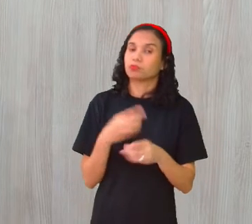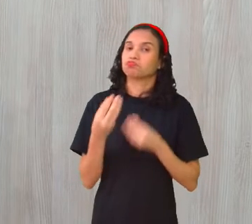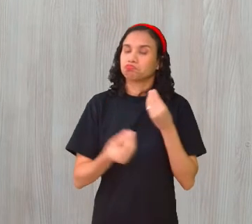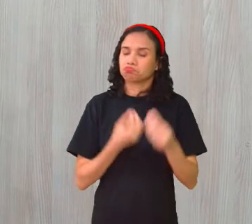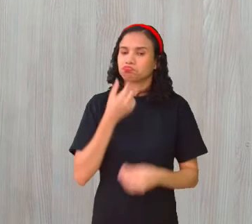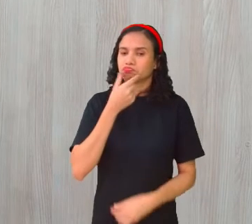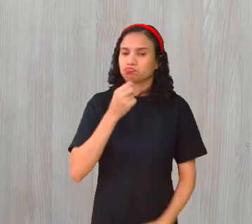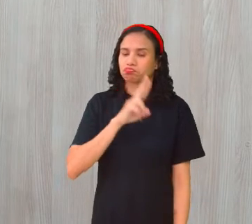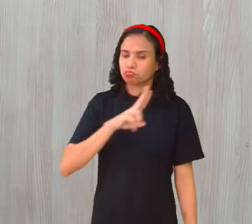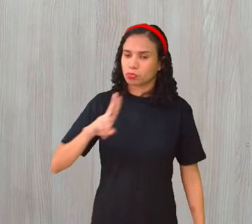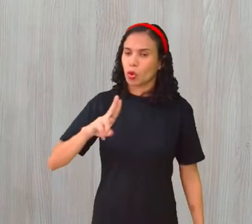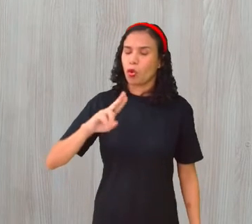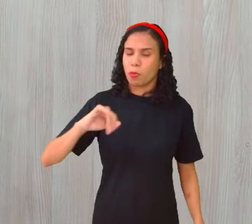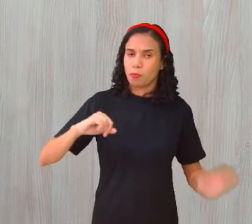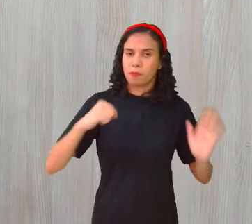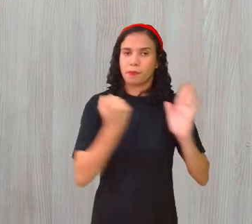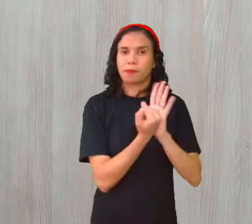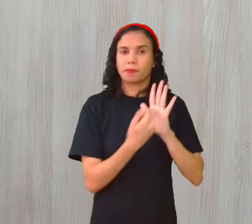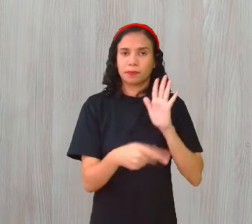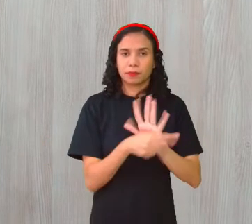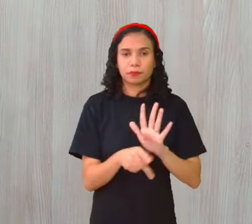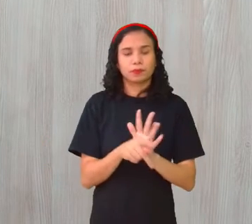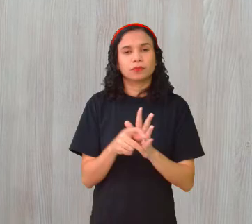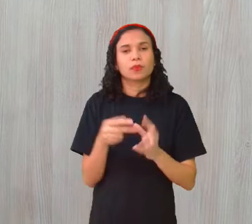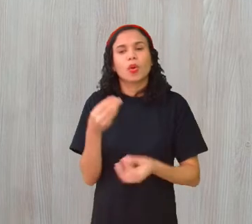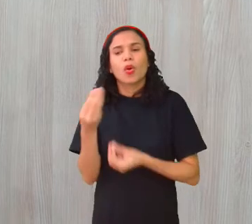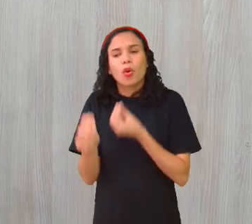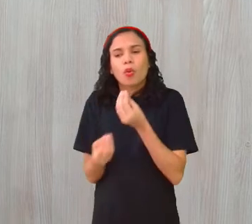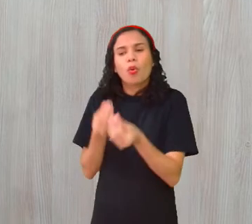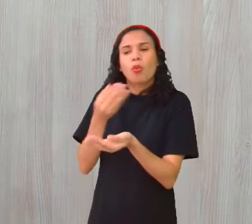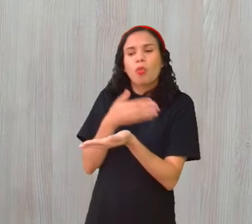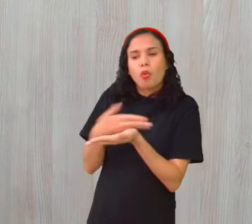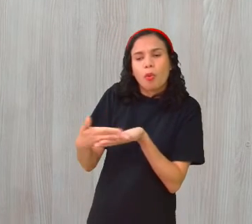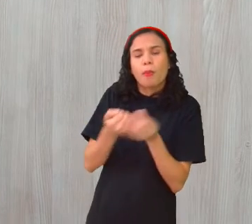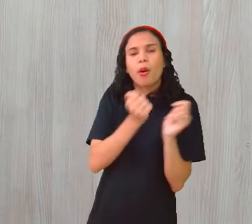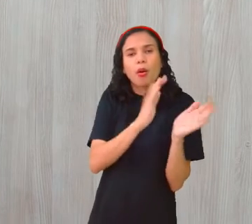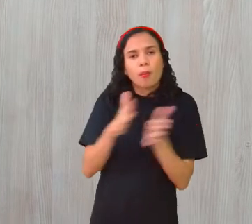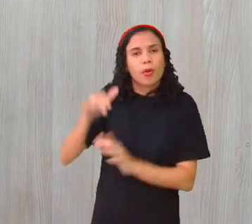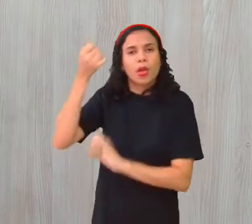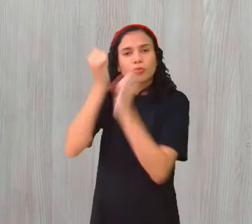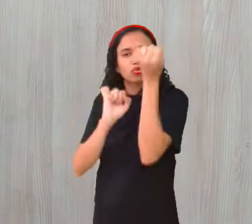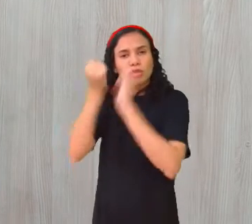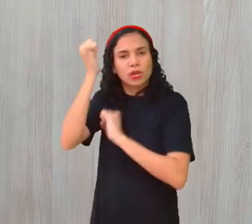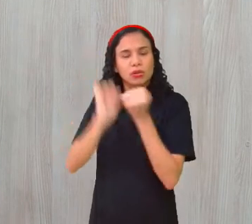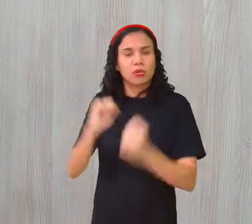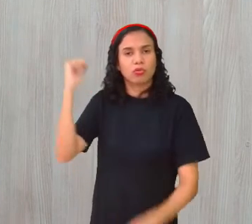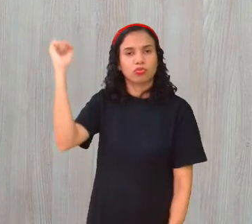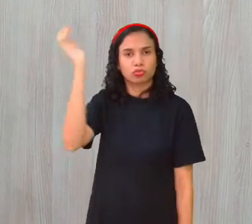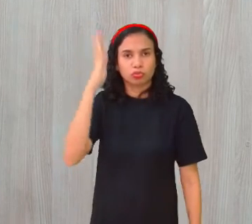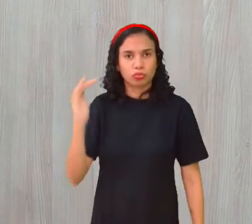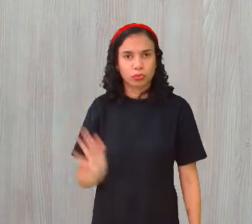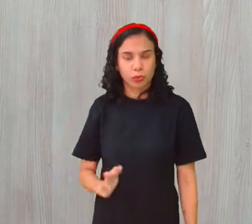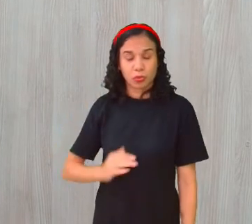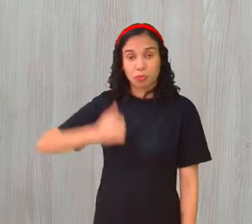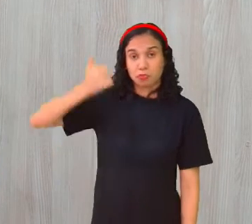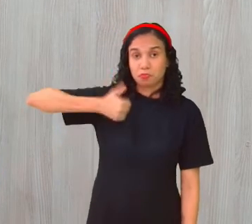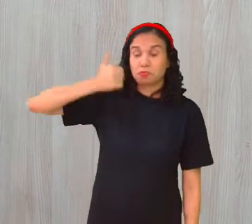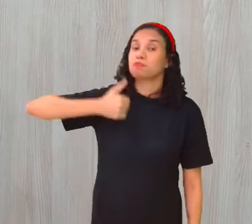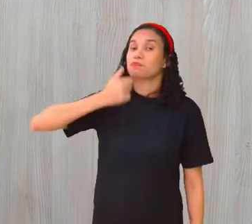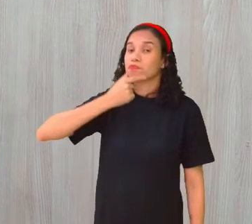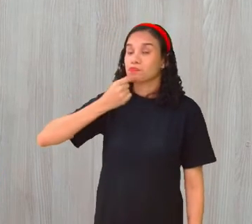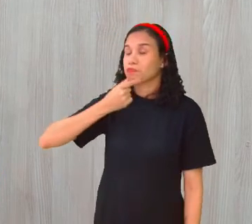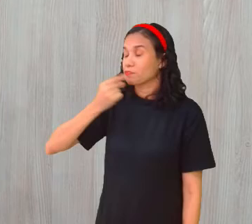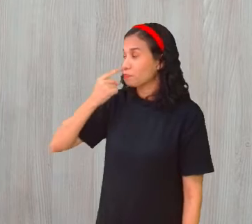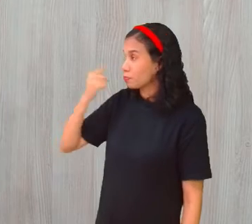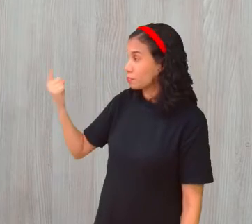nome marcante, né? Quando a gente sempre fala, né? Onde é que inicia o processo de industrialização no Brasil? Olha aí, o primeiro marco, né? É nesse